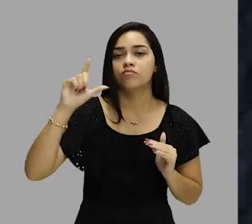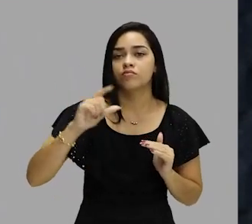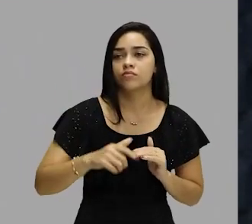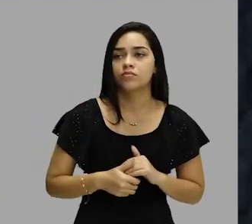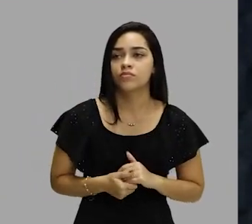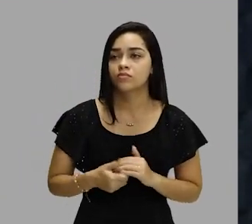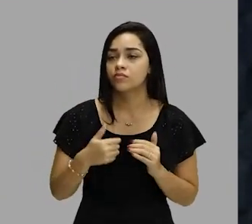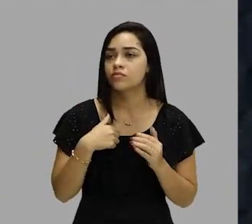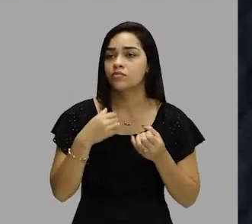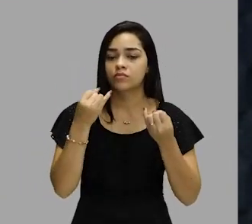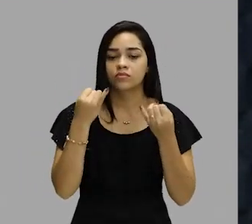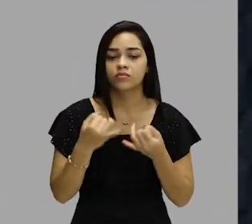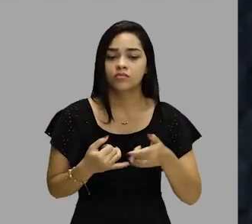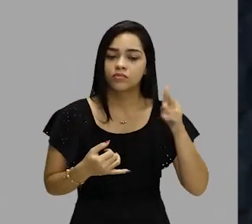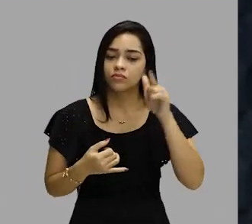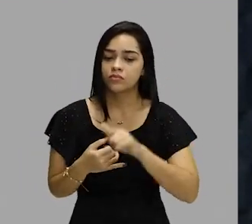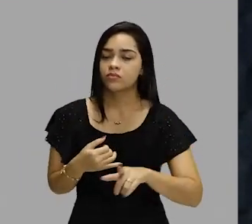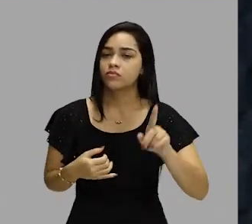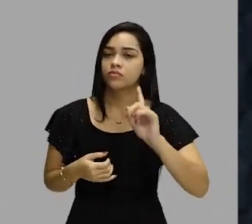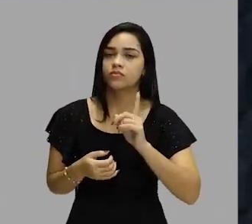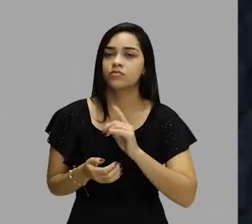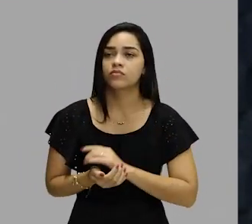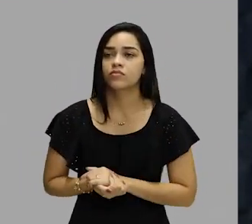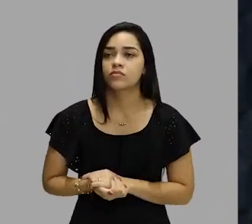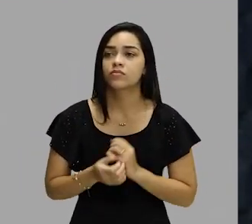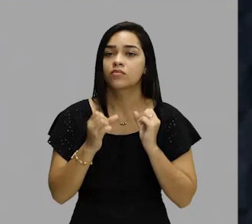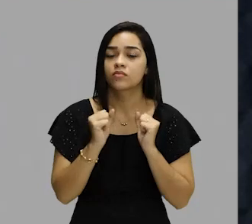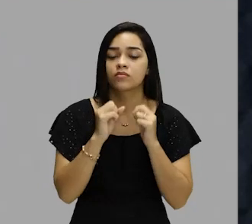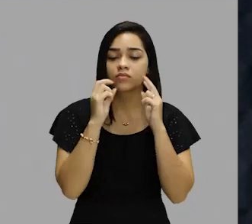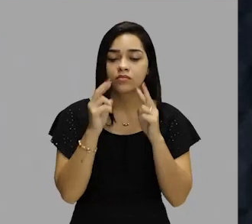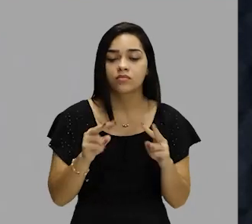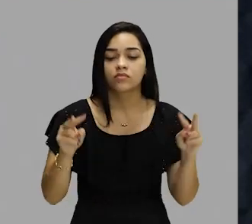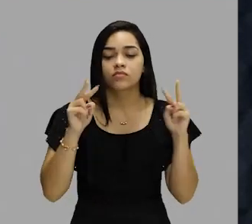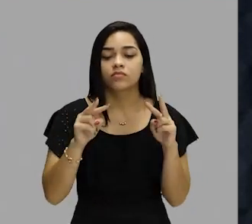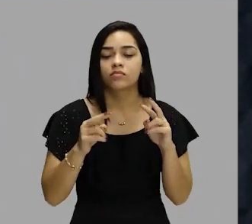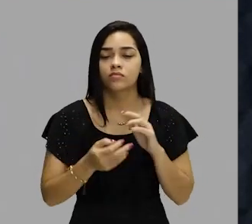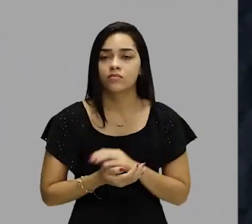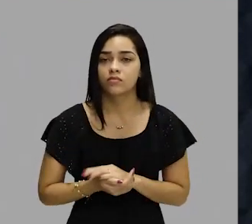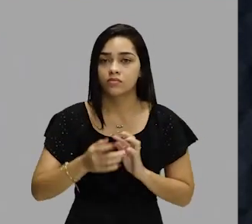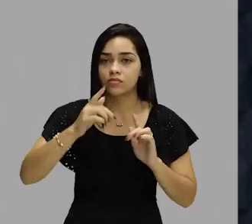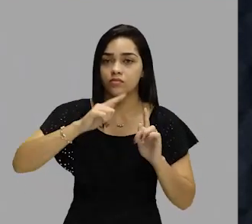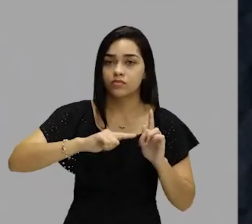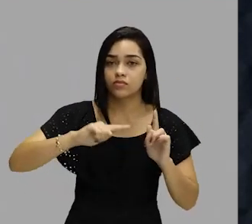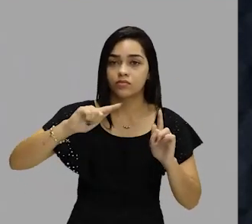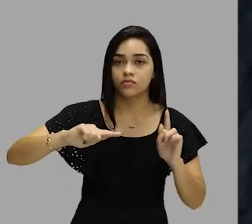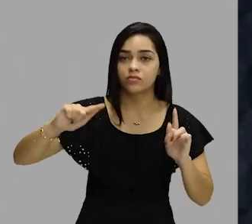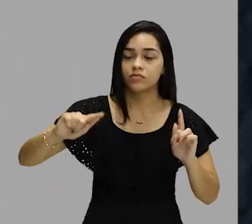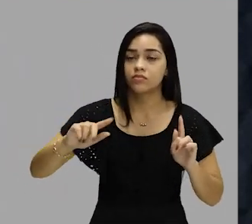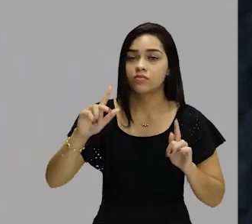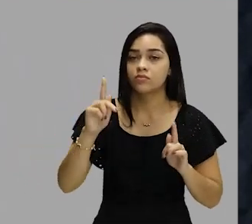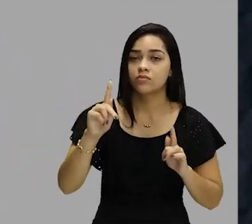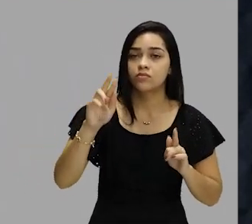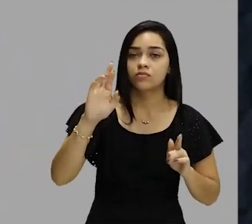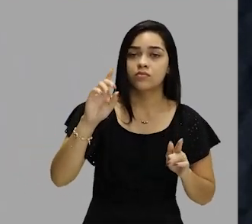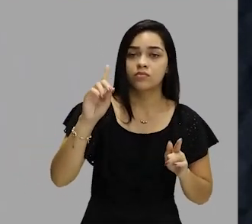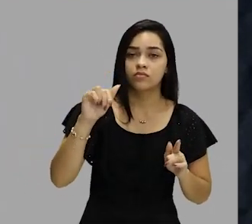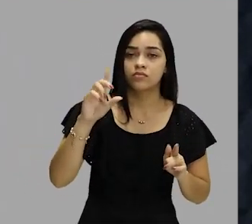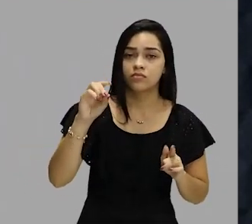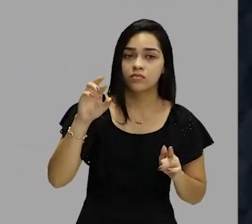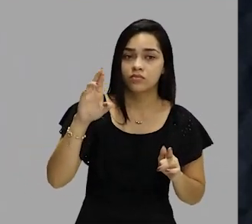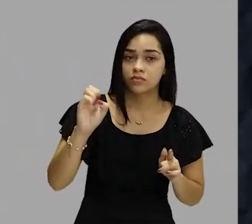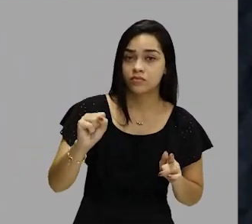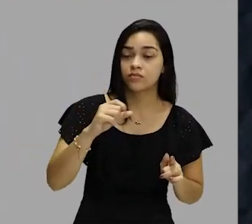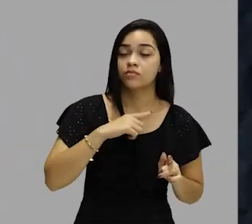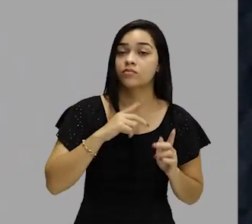gente, eu não vou nem mais repetir isso aqui. Pode observar que o gráfico dos predadores, ele tem